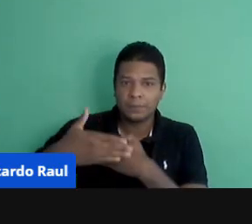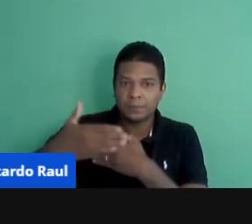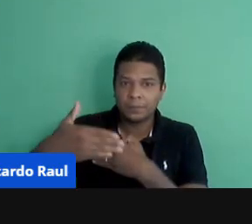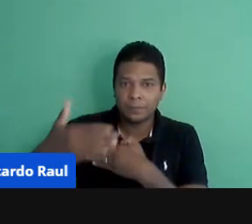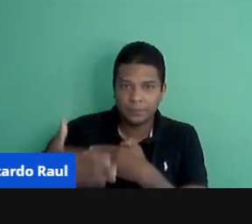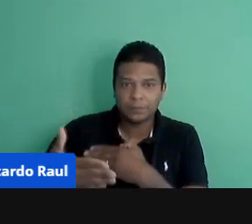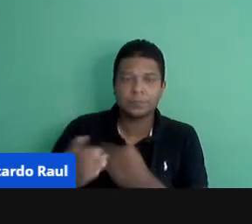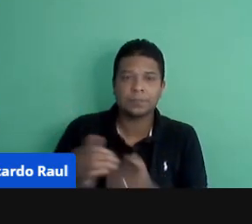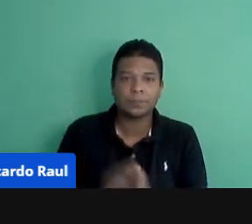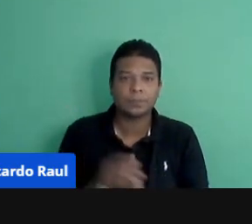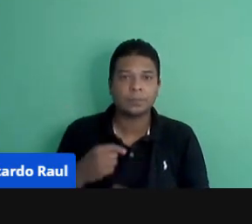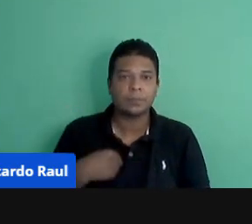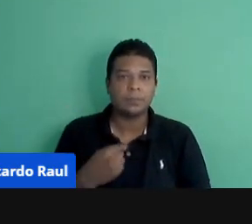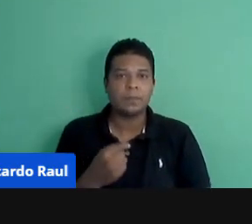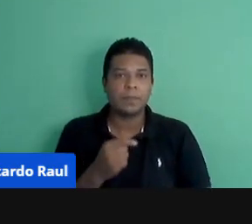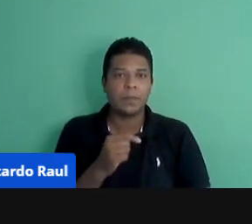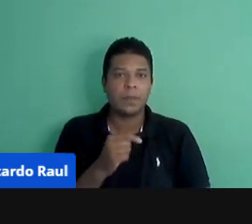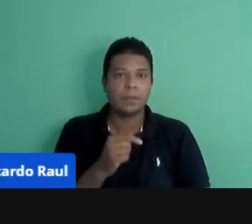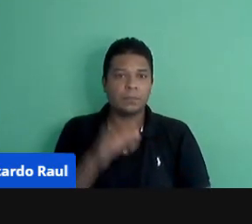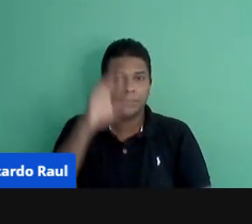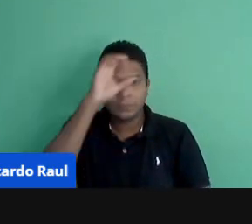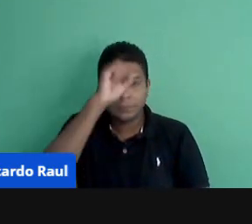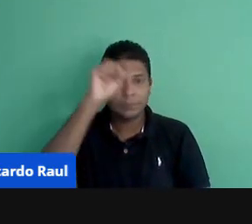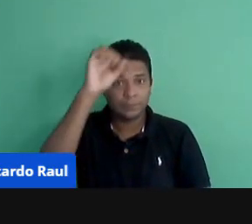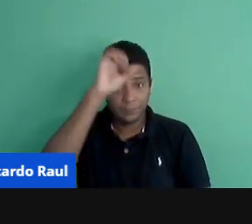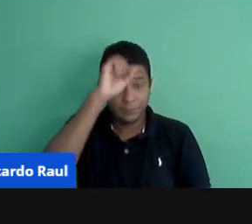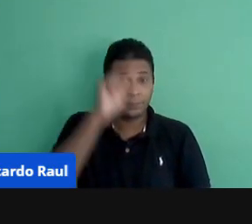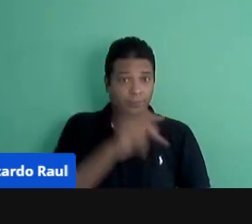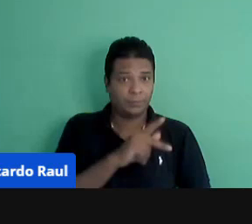pela nossa própria aprendizagem, né, enquanto professores.